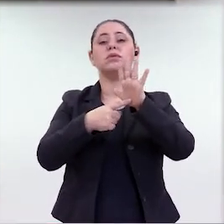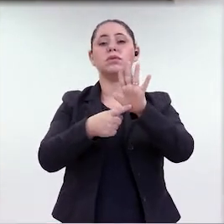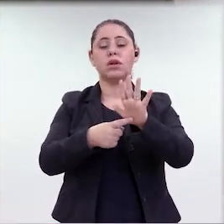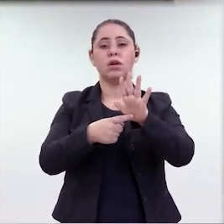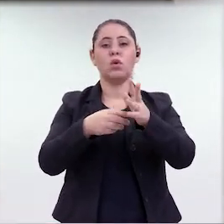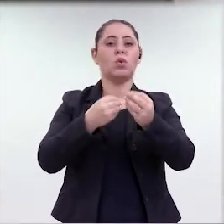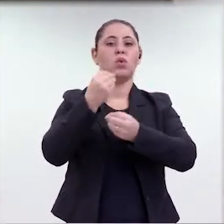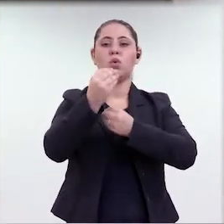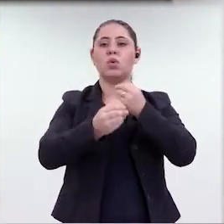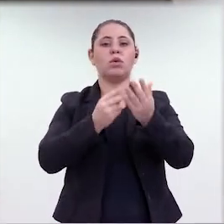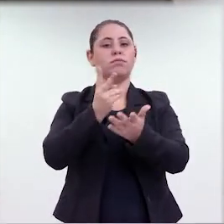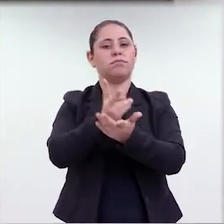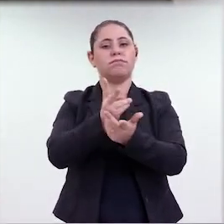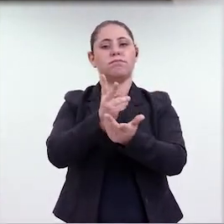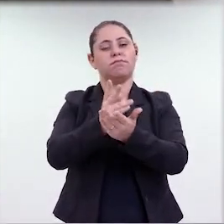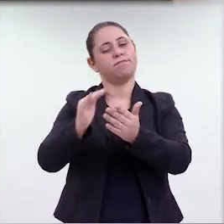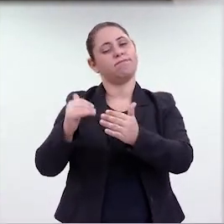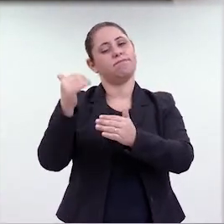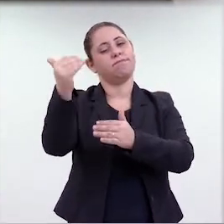daqui para frente.